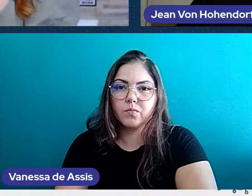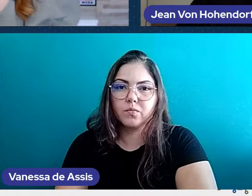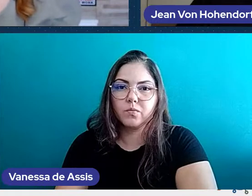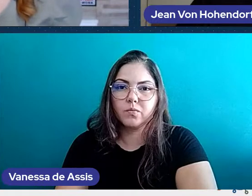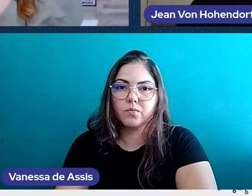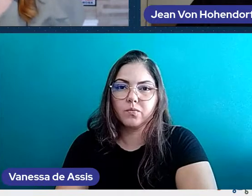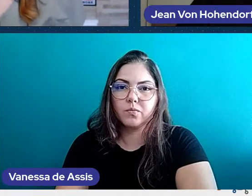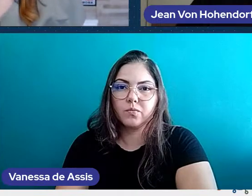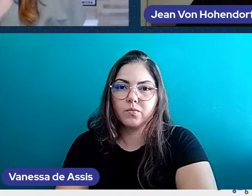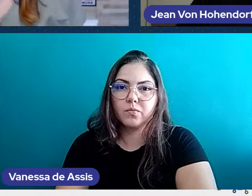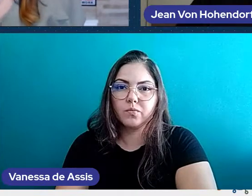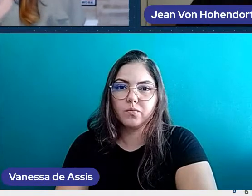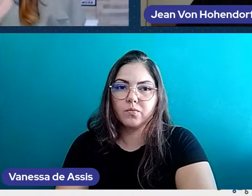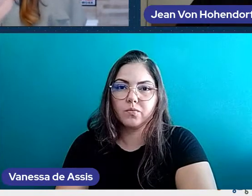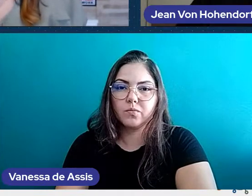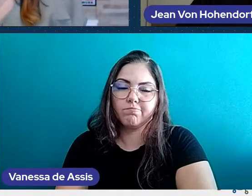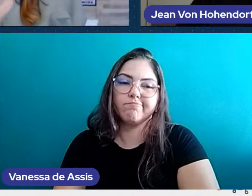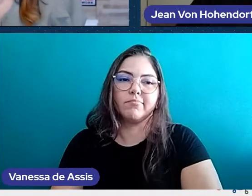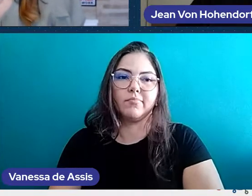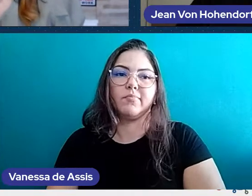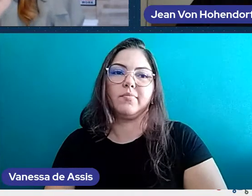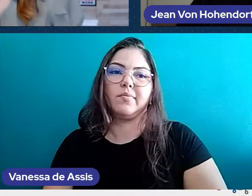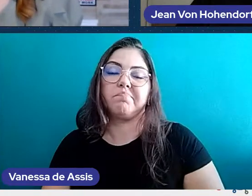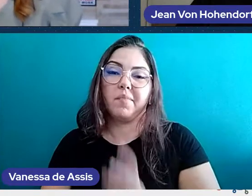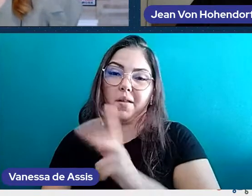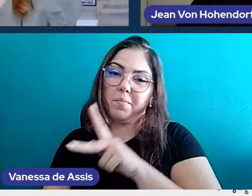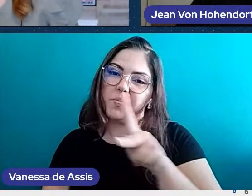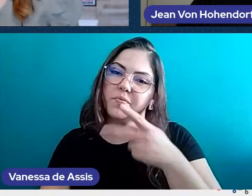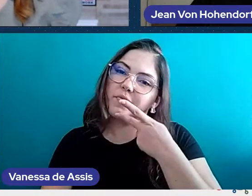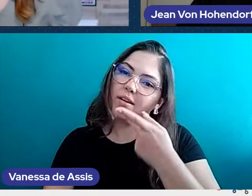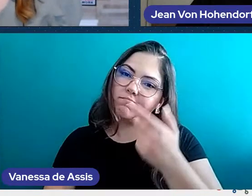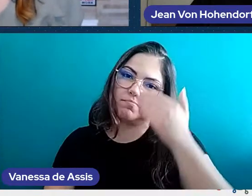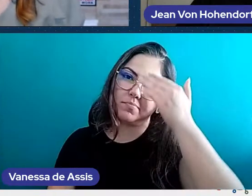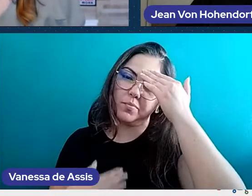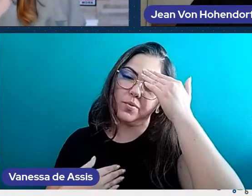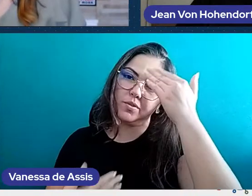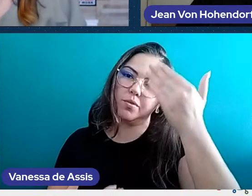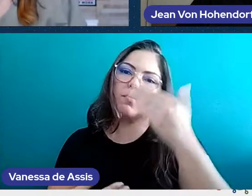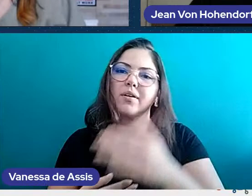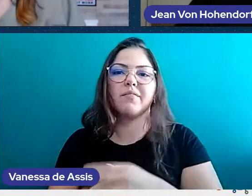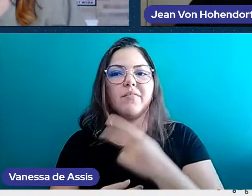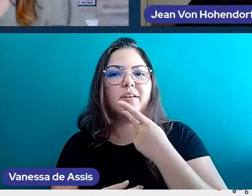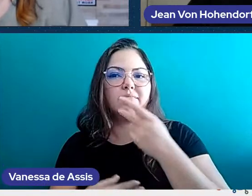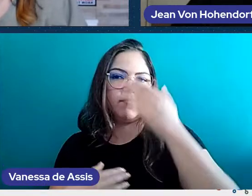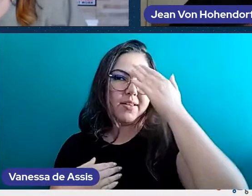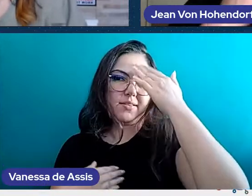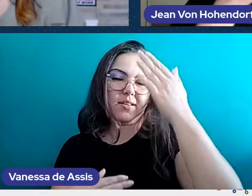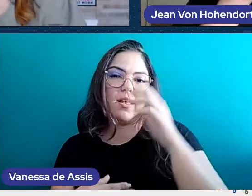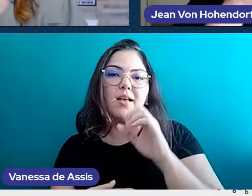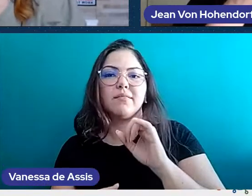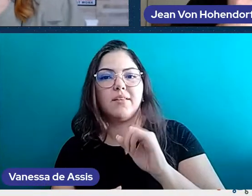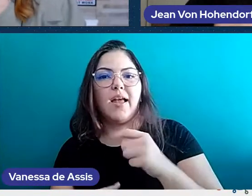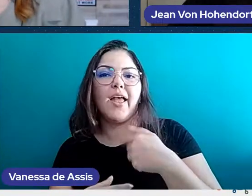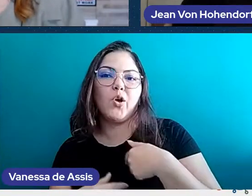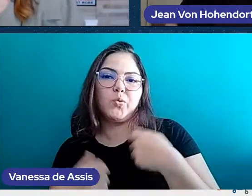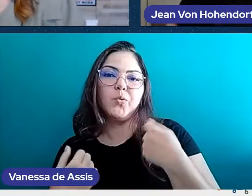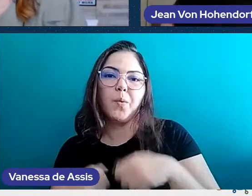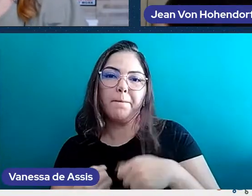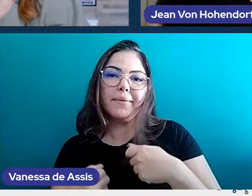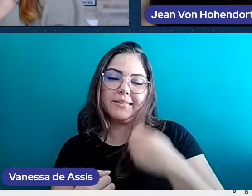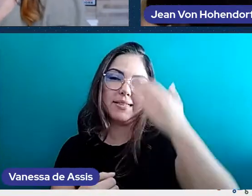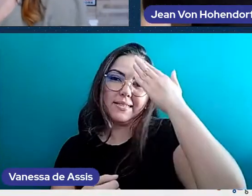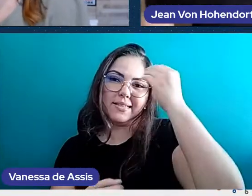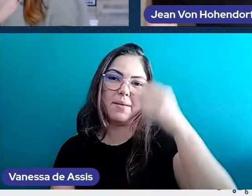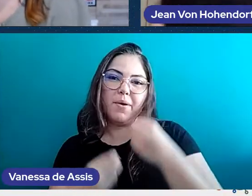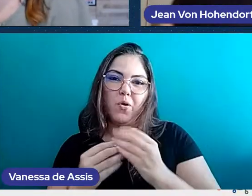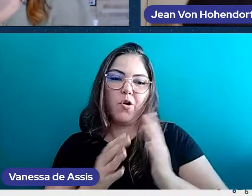professora Vanessa está dizendo que ela que agradece e está dizendo que excelente, né? Precisamos de atualização, as etapas